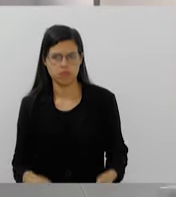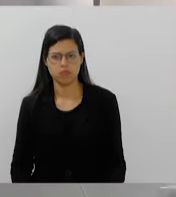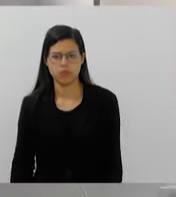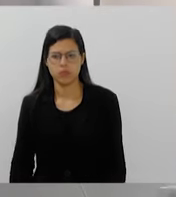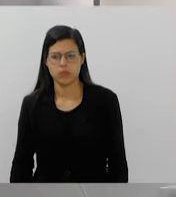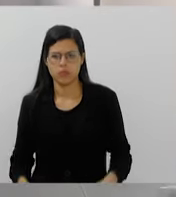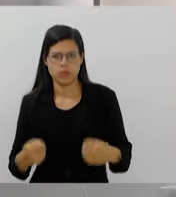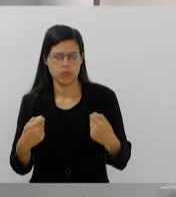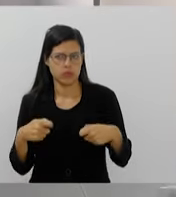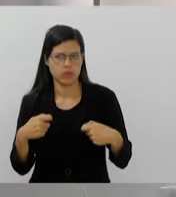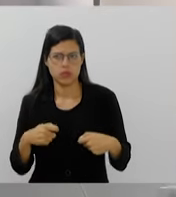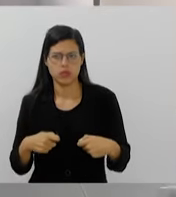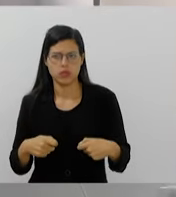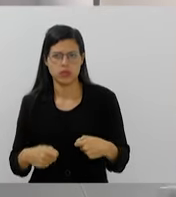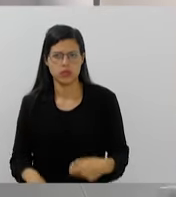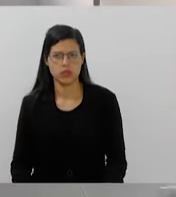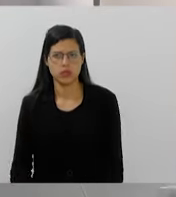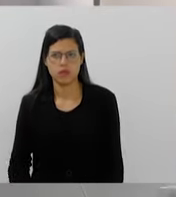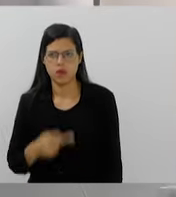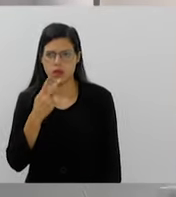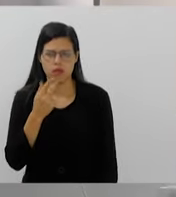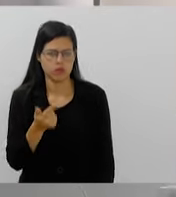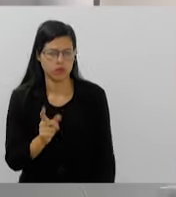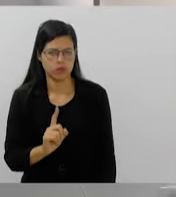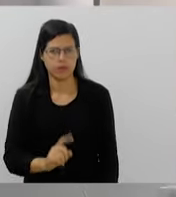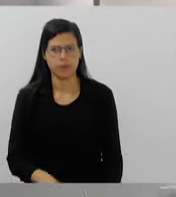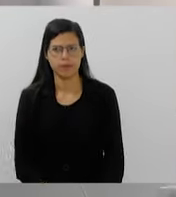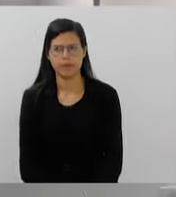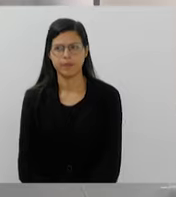precisa falar de novo.